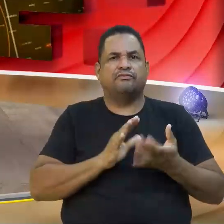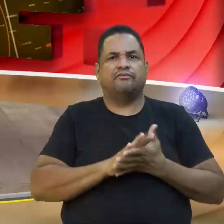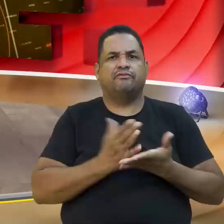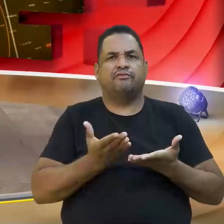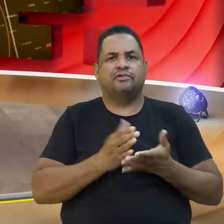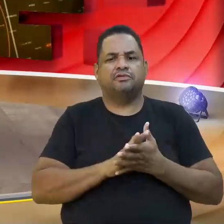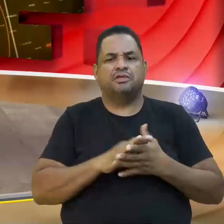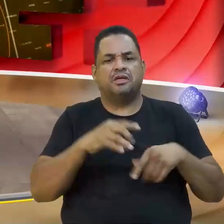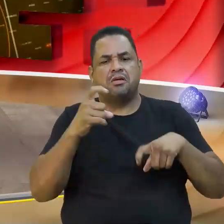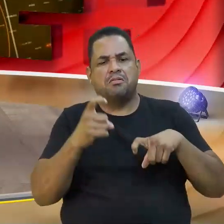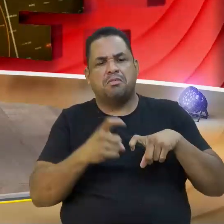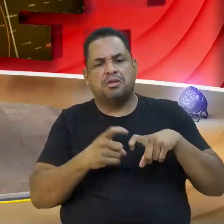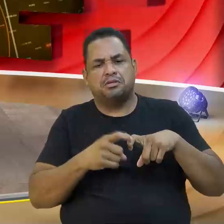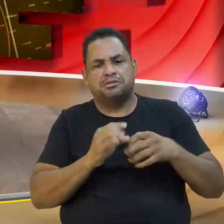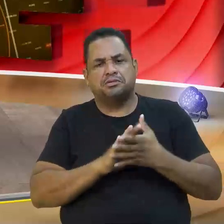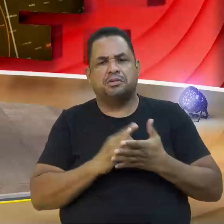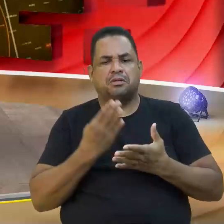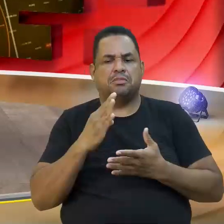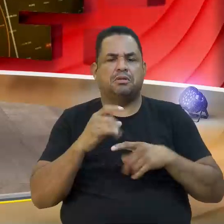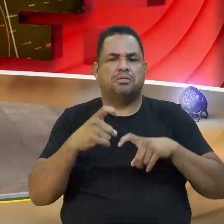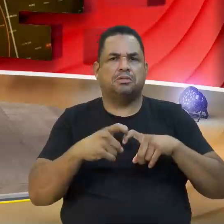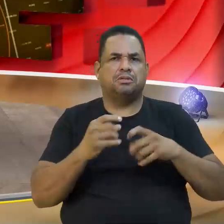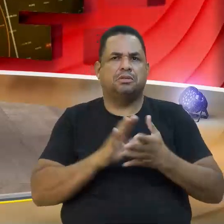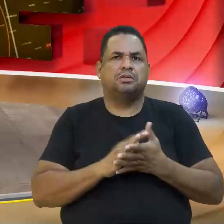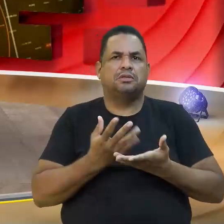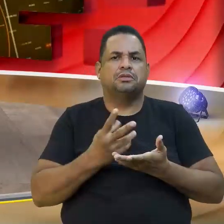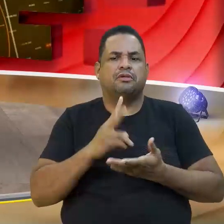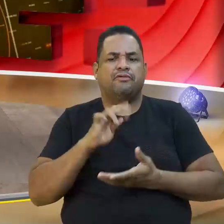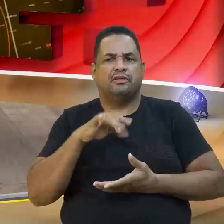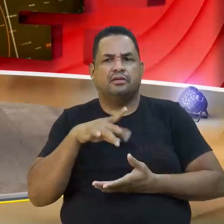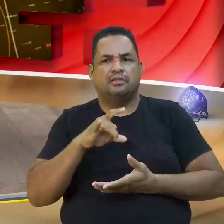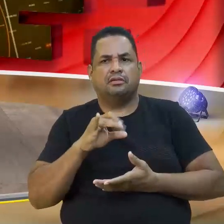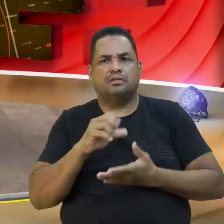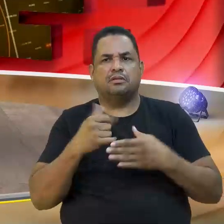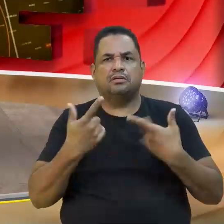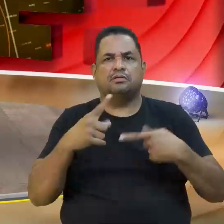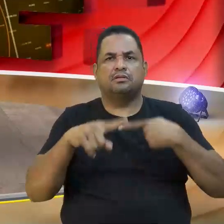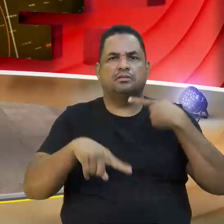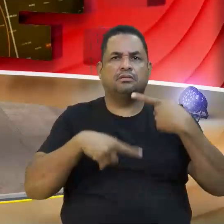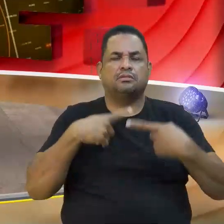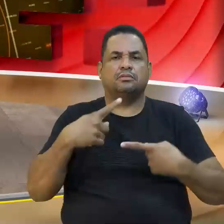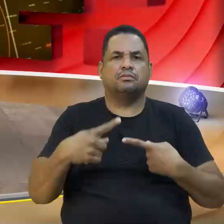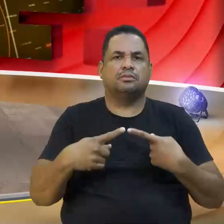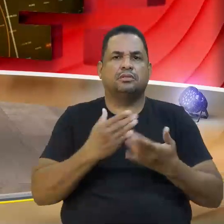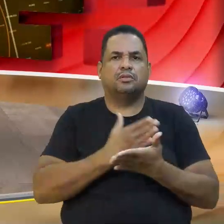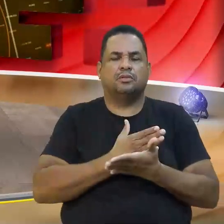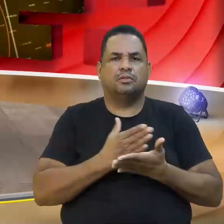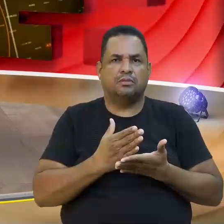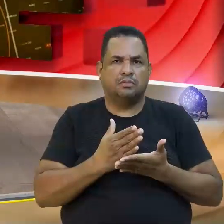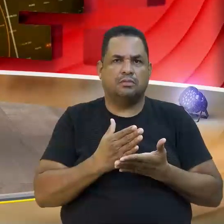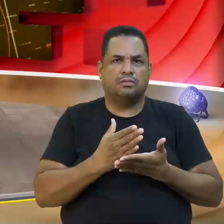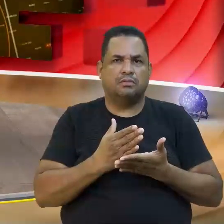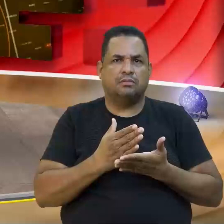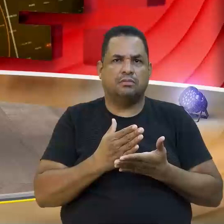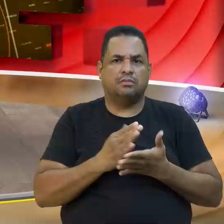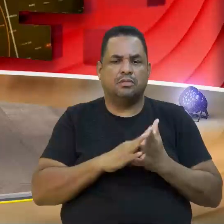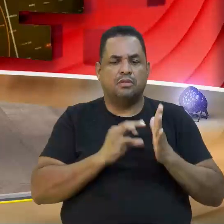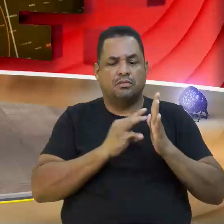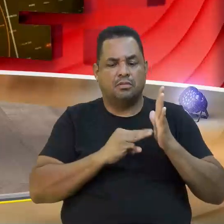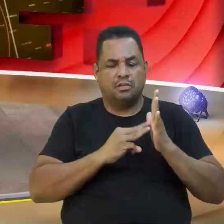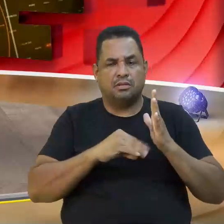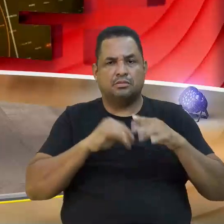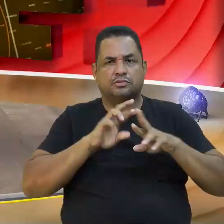medicina, eu quero fazer biomedicina, eu quero fazer veterinária. Beleza, definiu? Aí começa um método